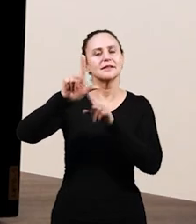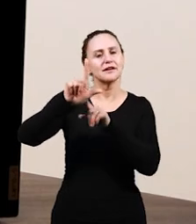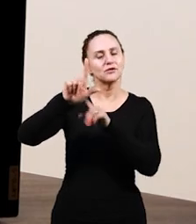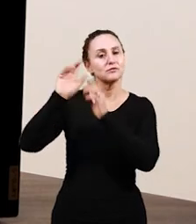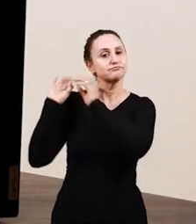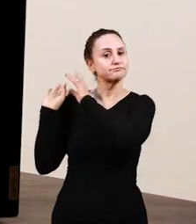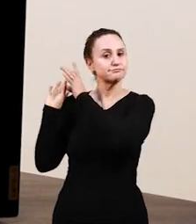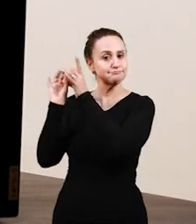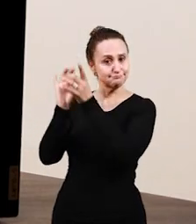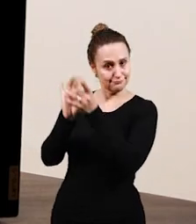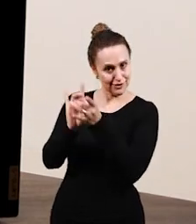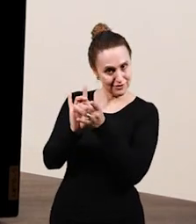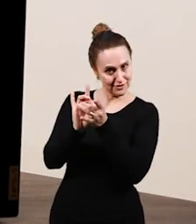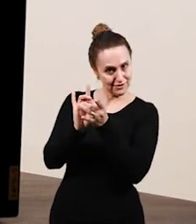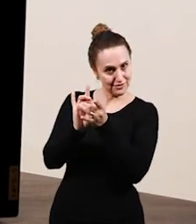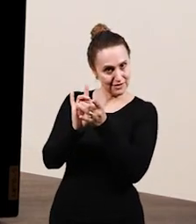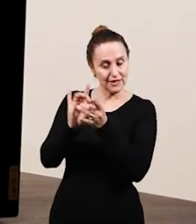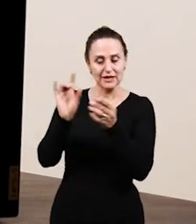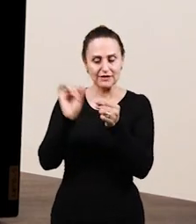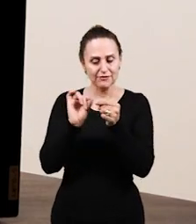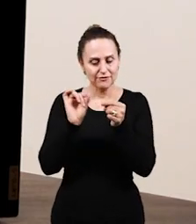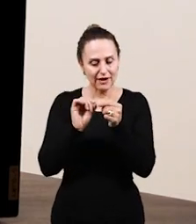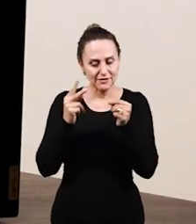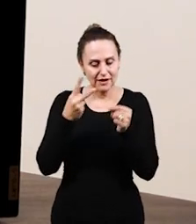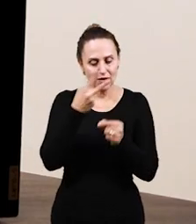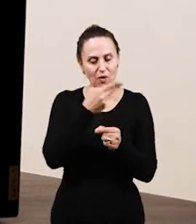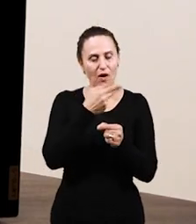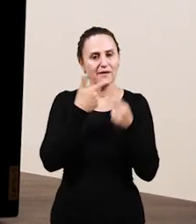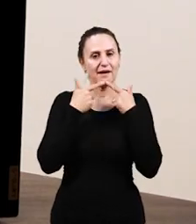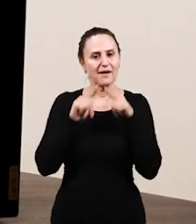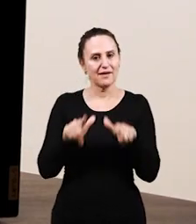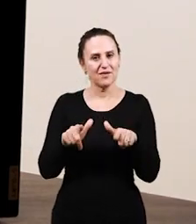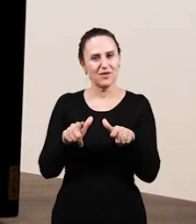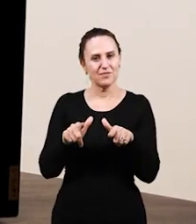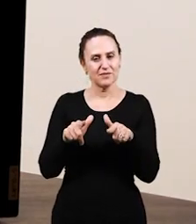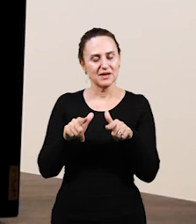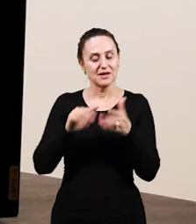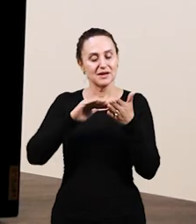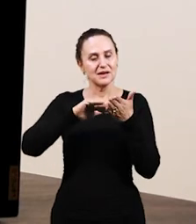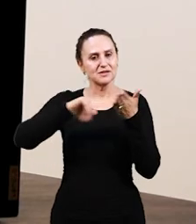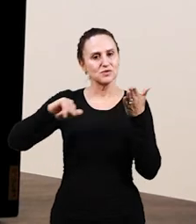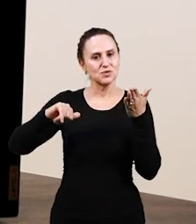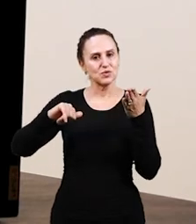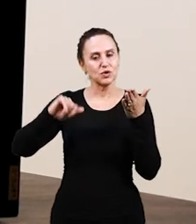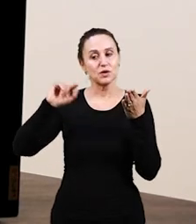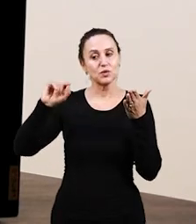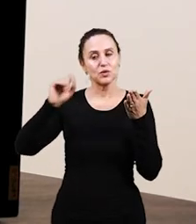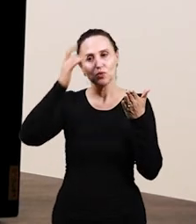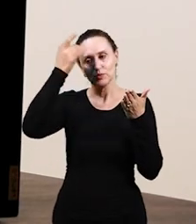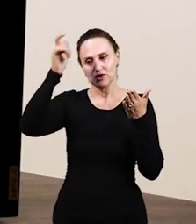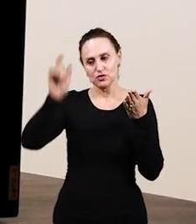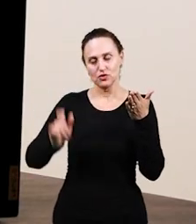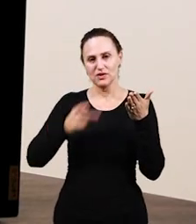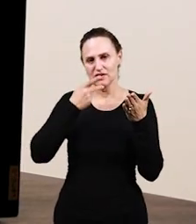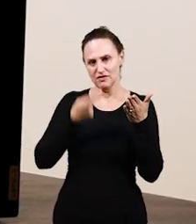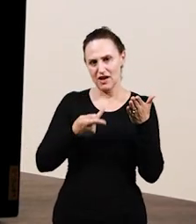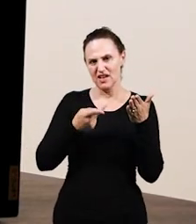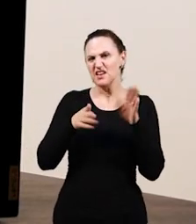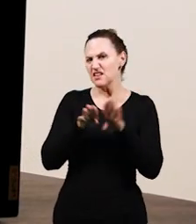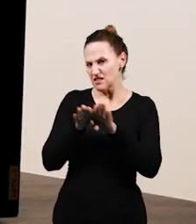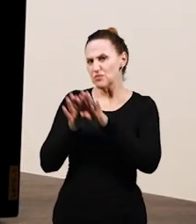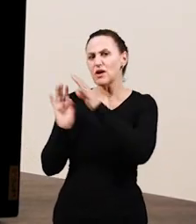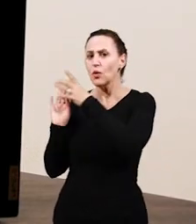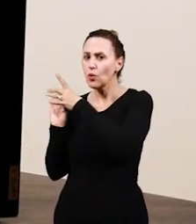então e quando quando ele faz esse recorte da língua ele exclui aquele que fala e também o contexto da